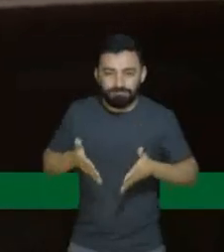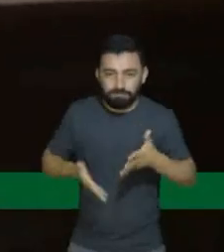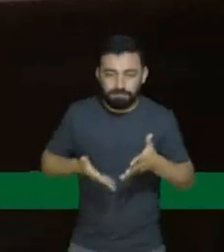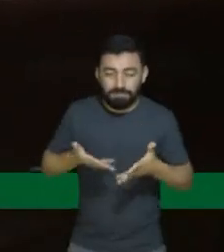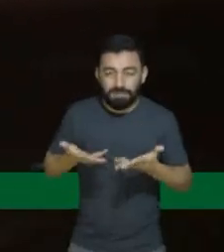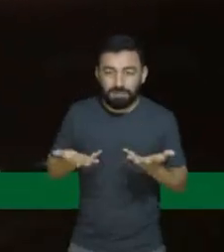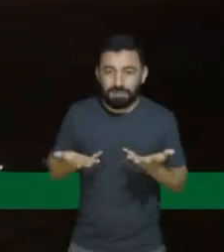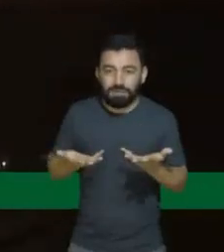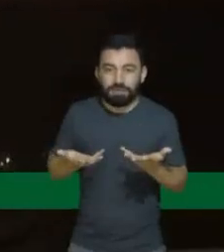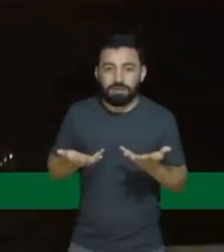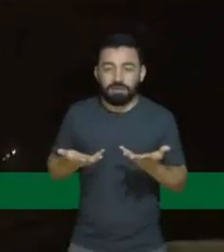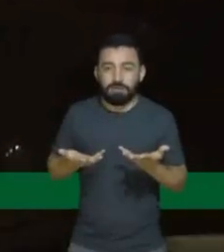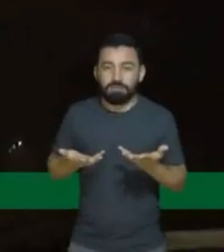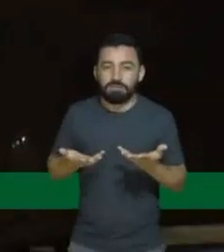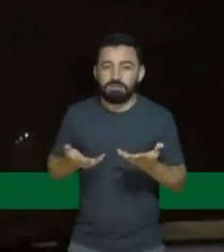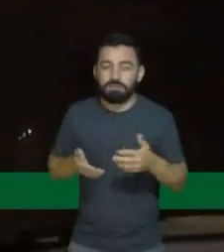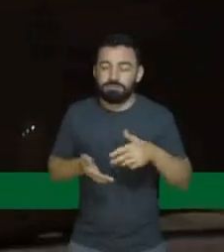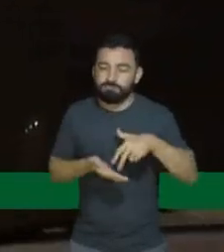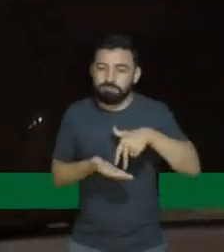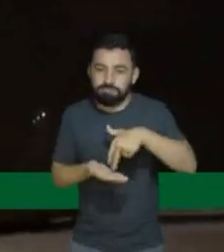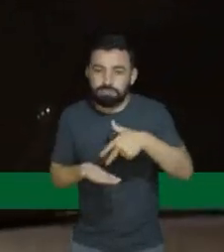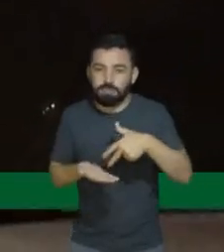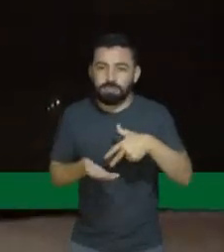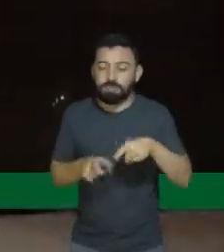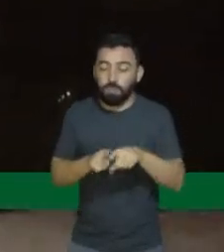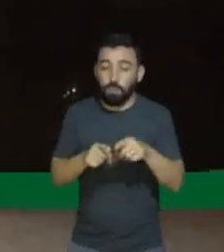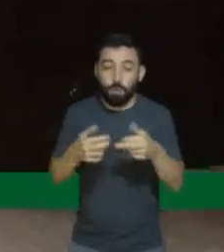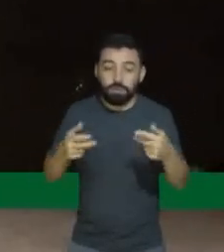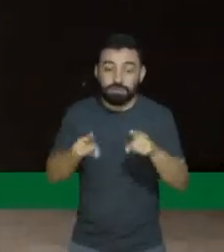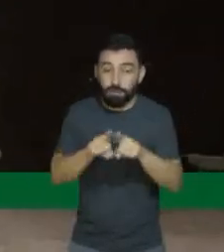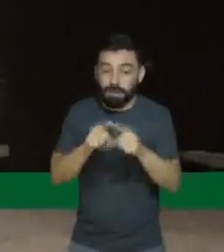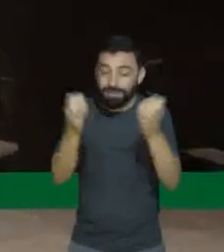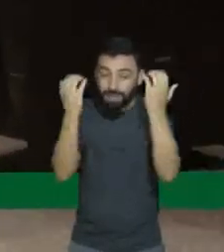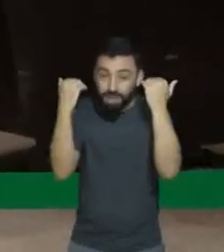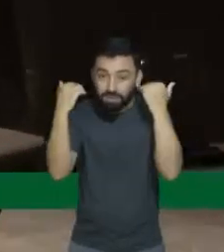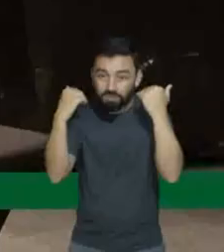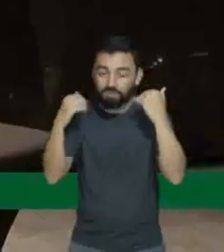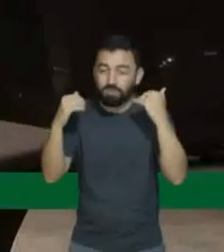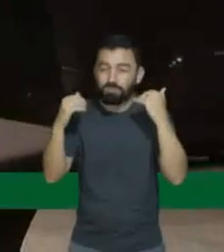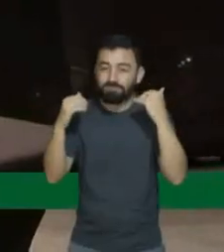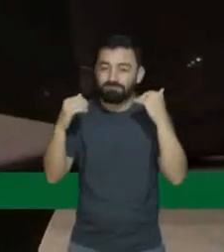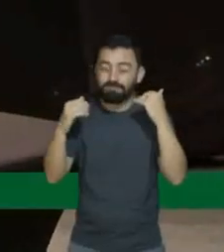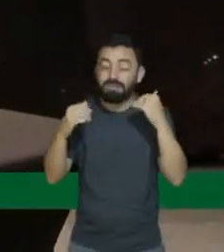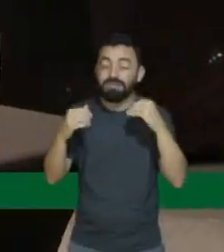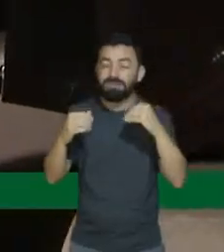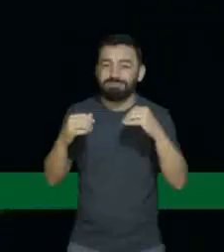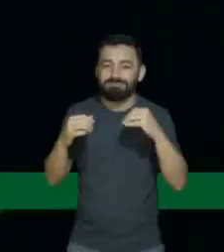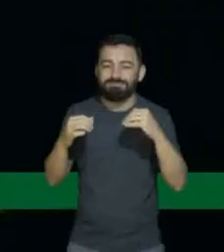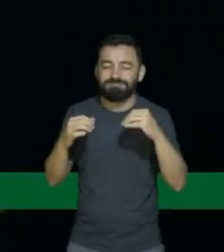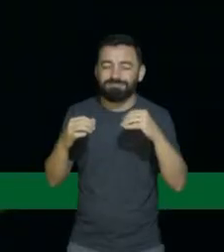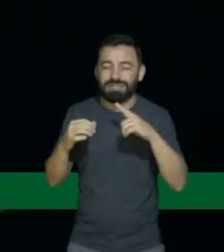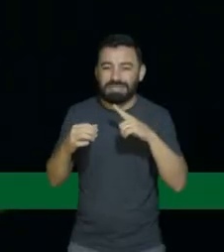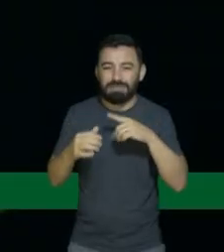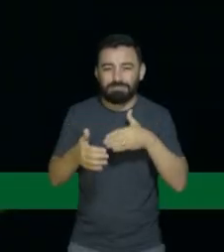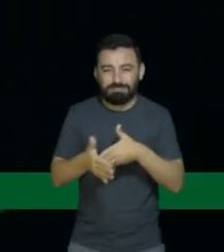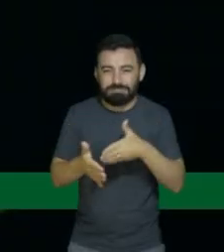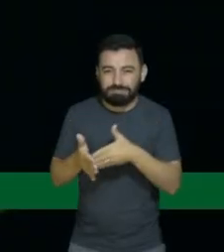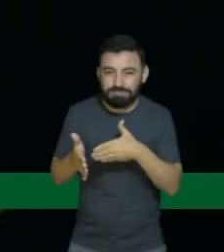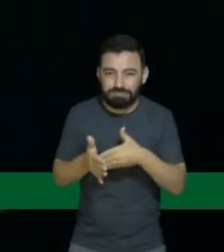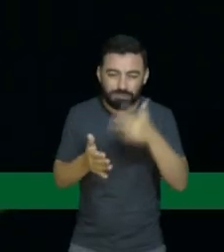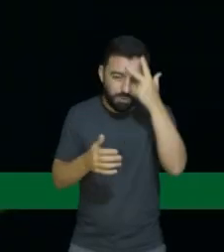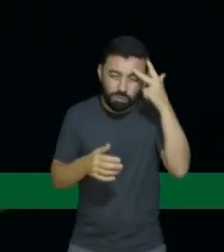e uma diversidade de sintomas não motores que impactam profundamente na capacidade funcional